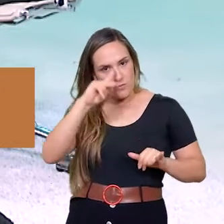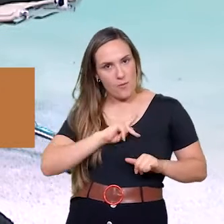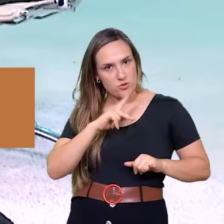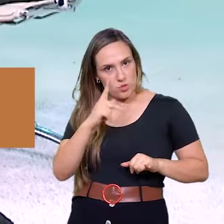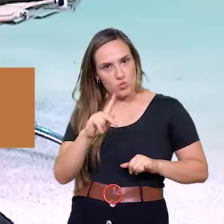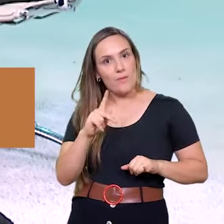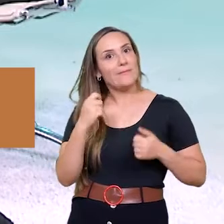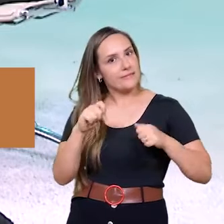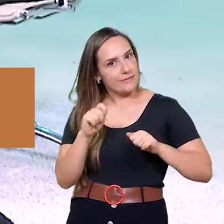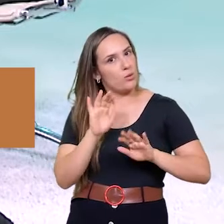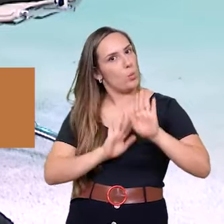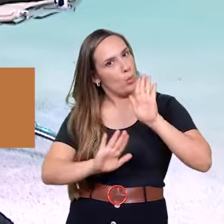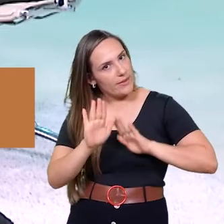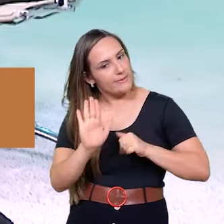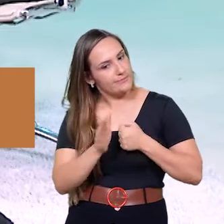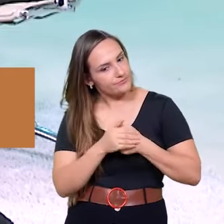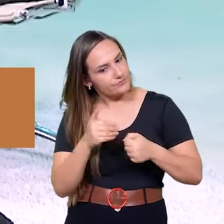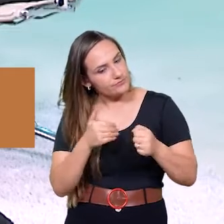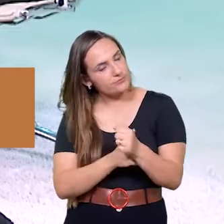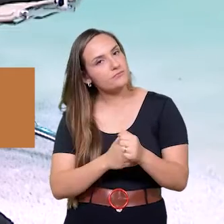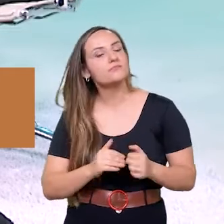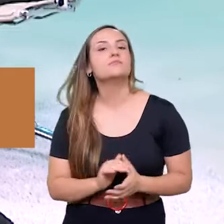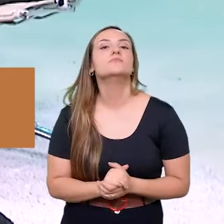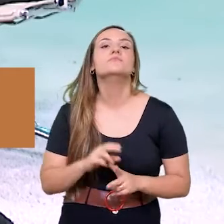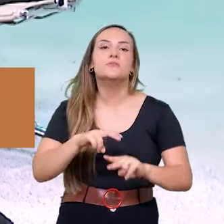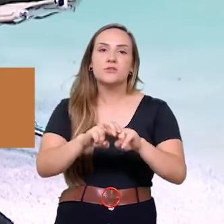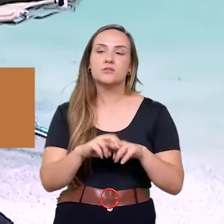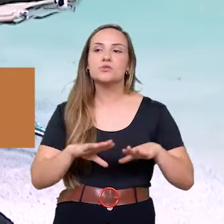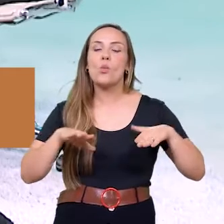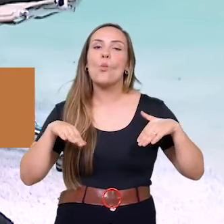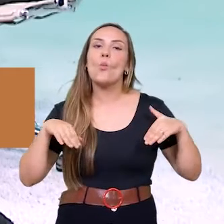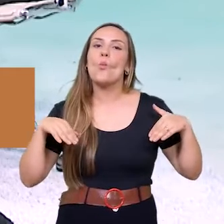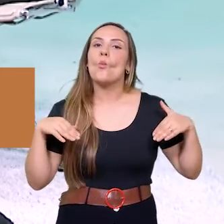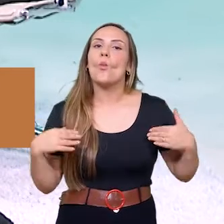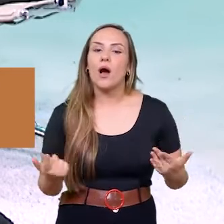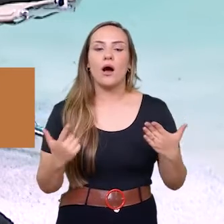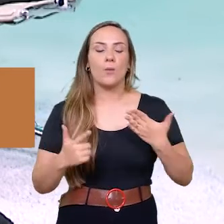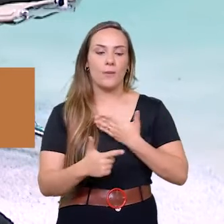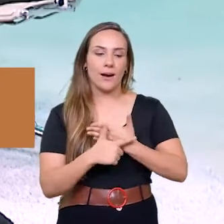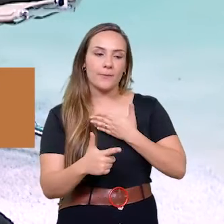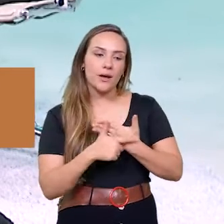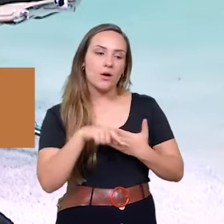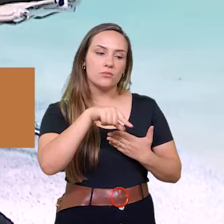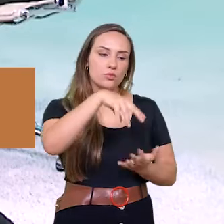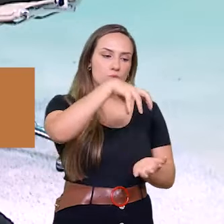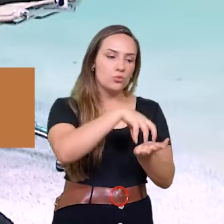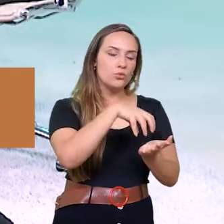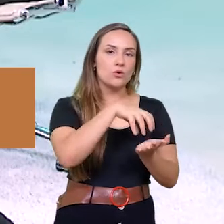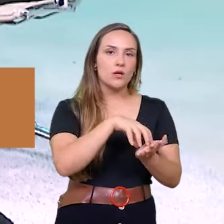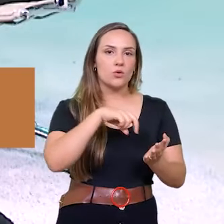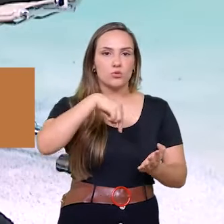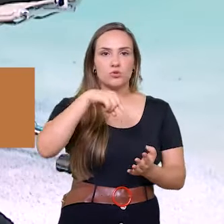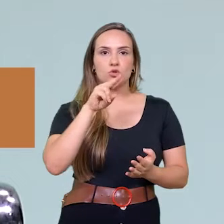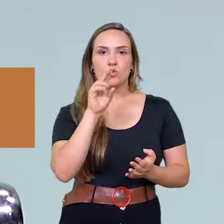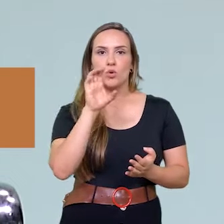Defensora, fala pra gente como tem sido o trabalho do NUCOM para atender assistidas e assistidos.